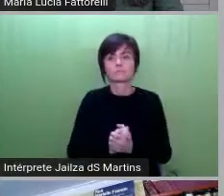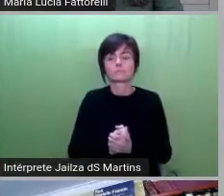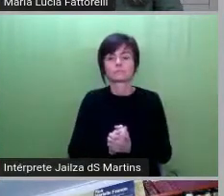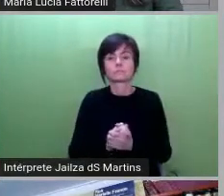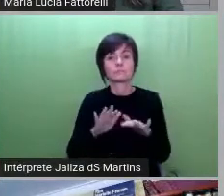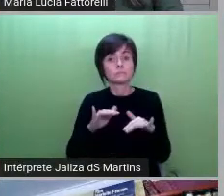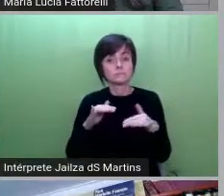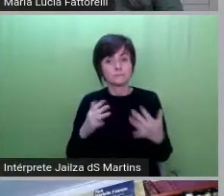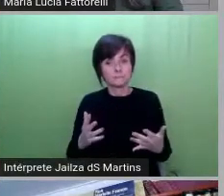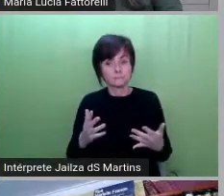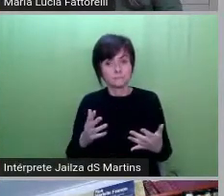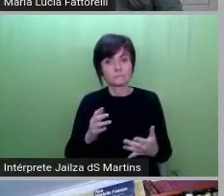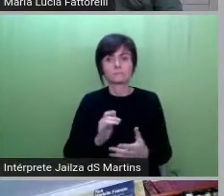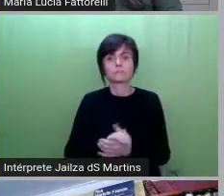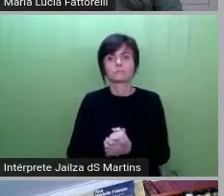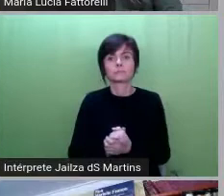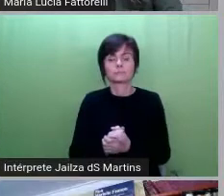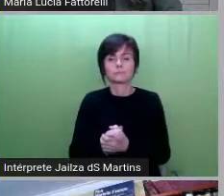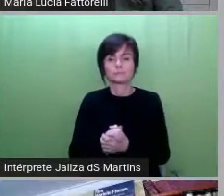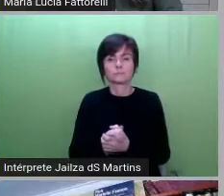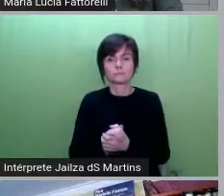Bom,